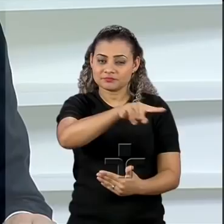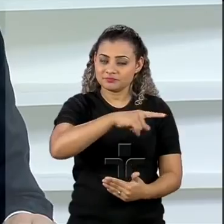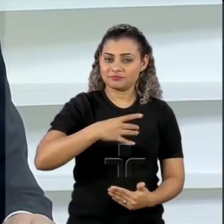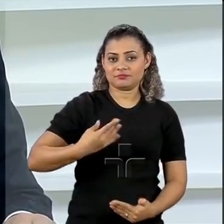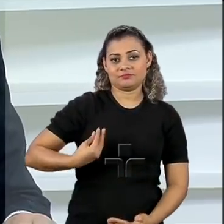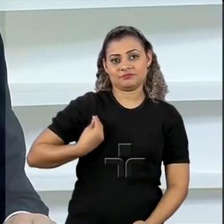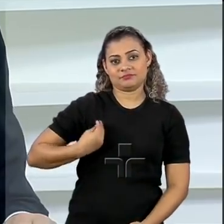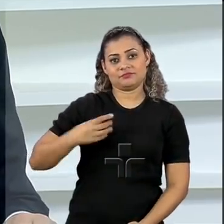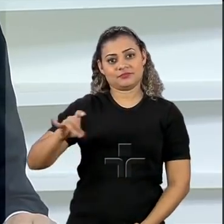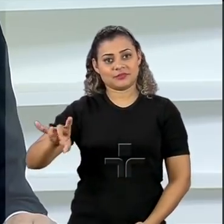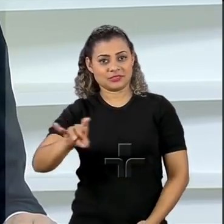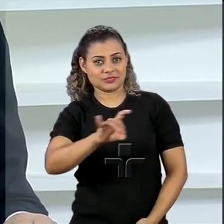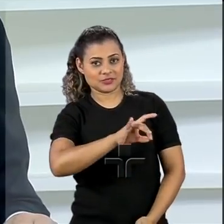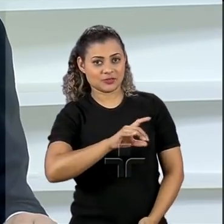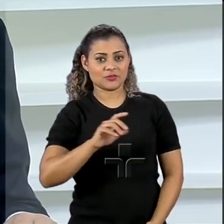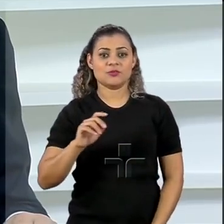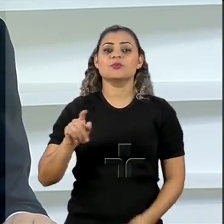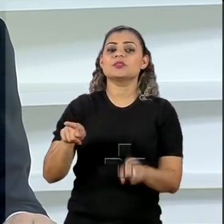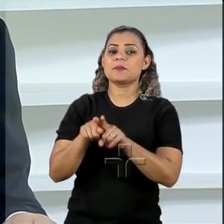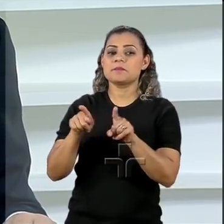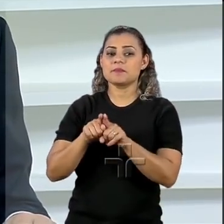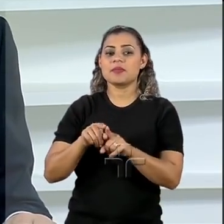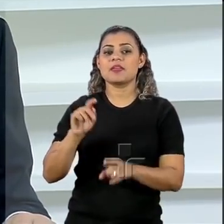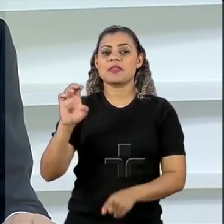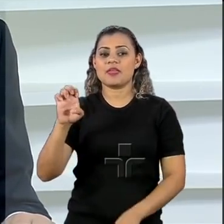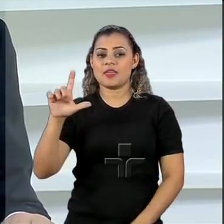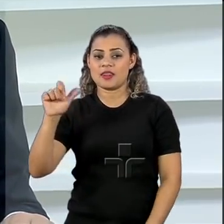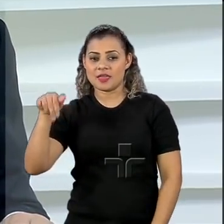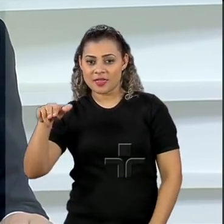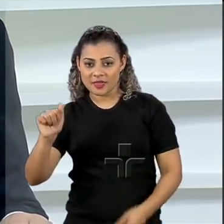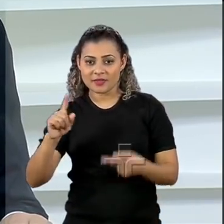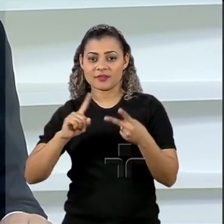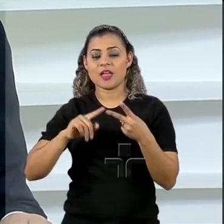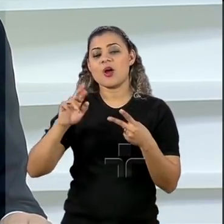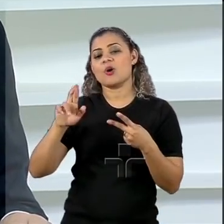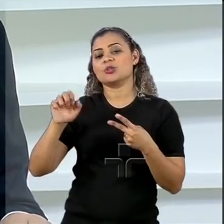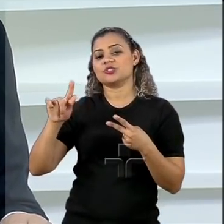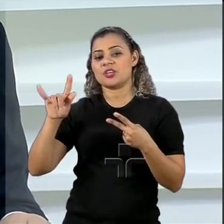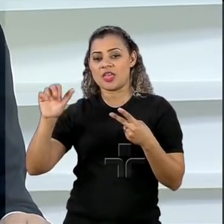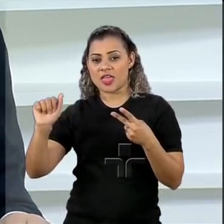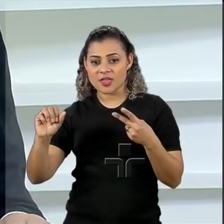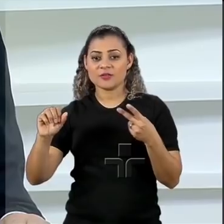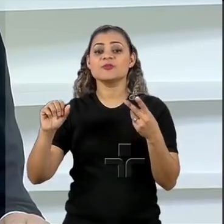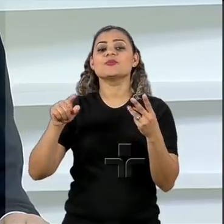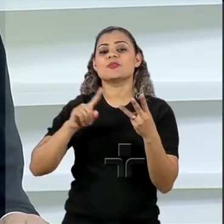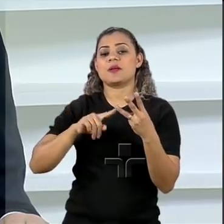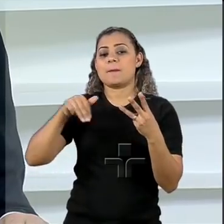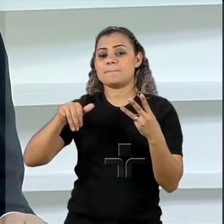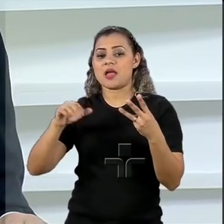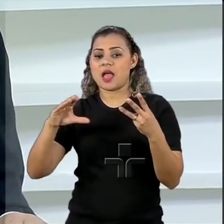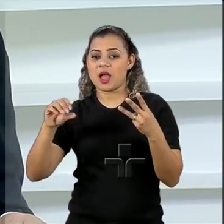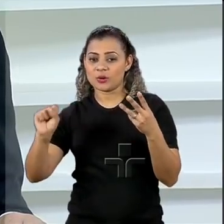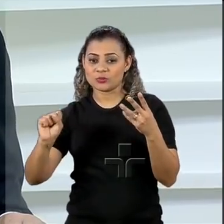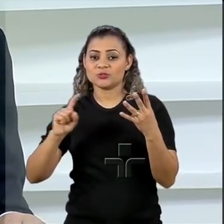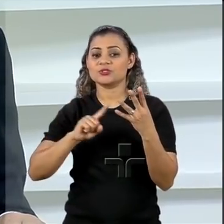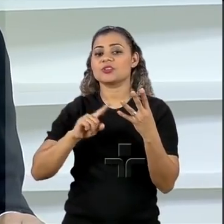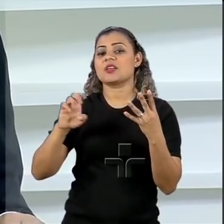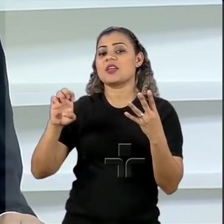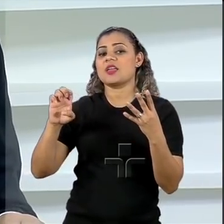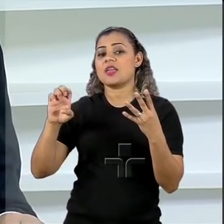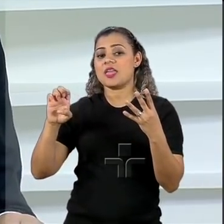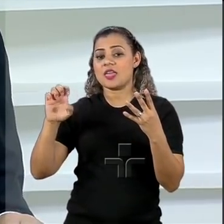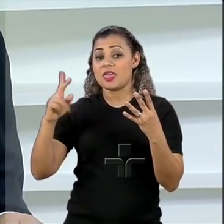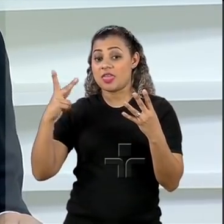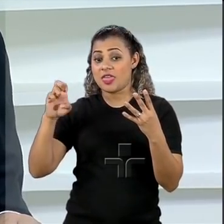vocês, da doutora Eliana Calmon, do Rogério Arantes, do José Carlos Dias, do Marcos da Costa, do Heleno Taveira